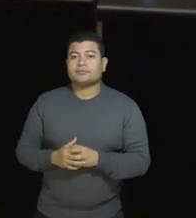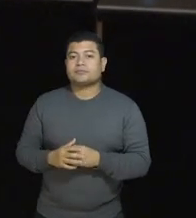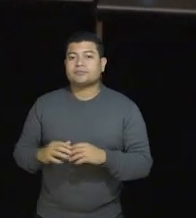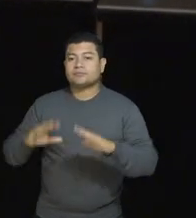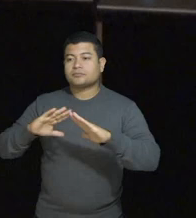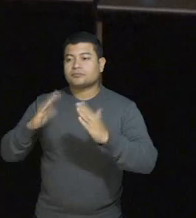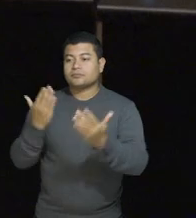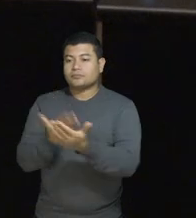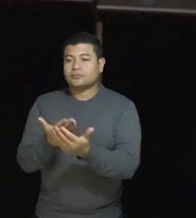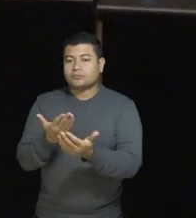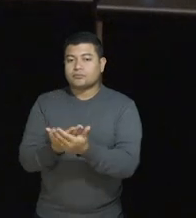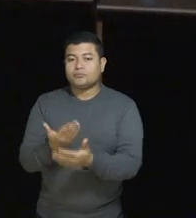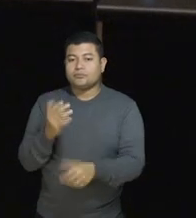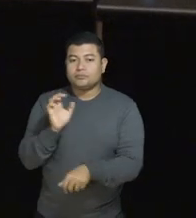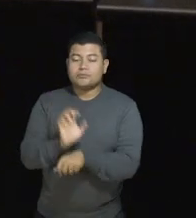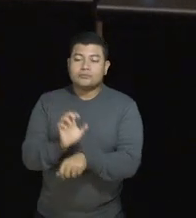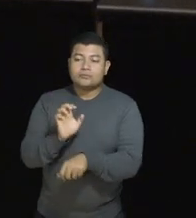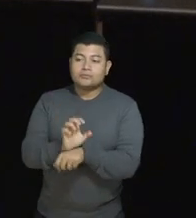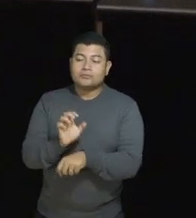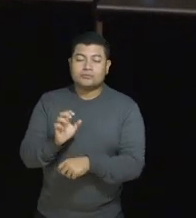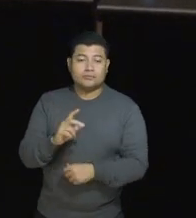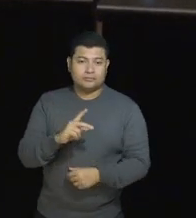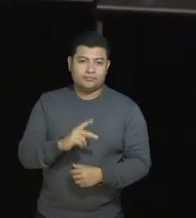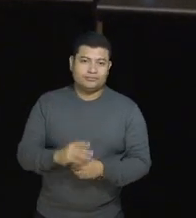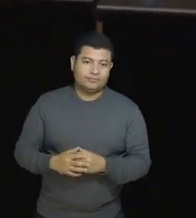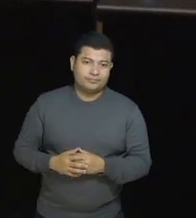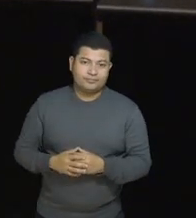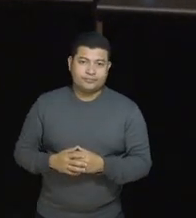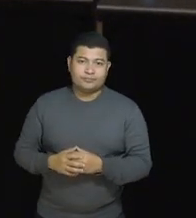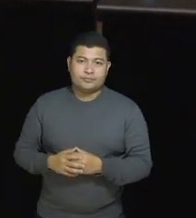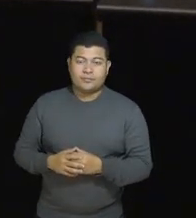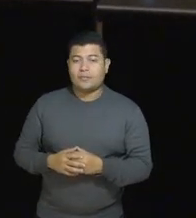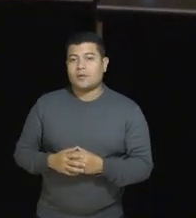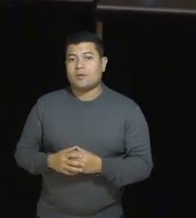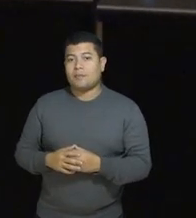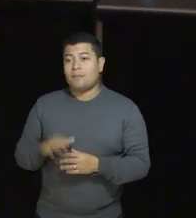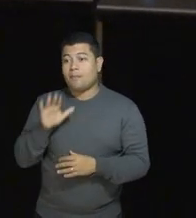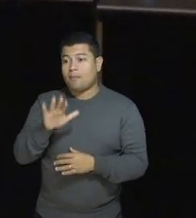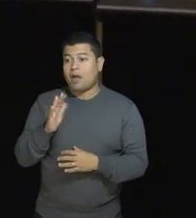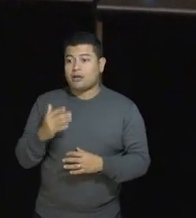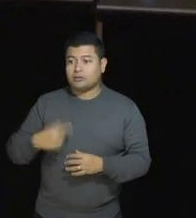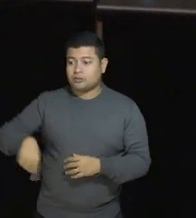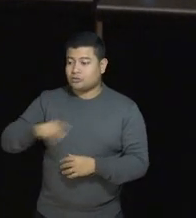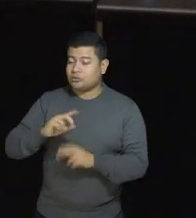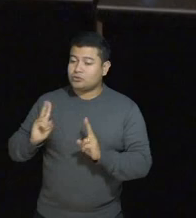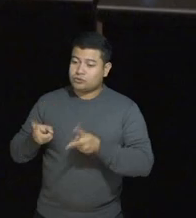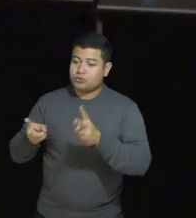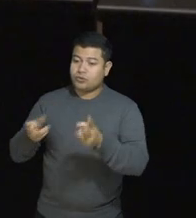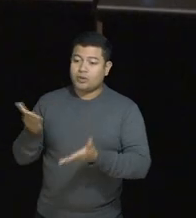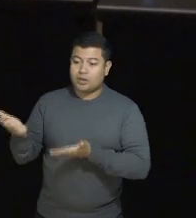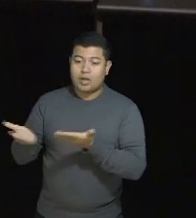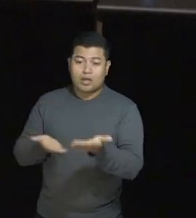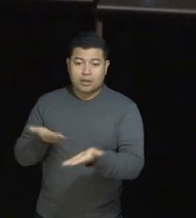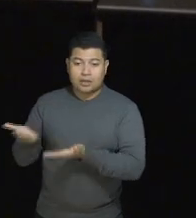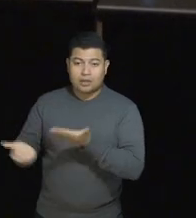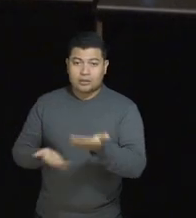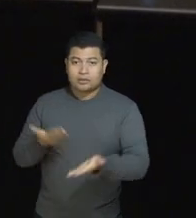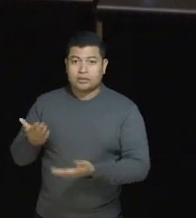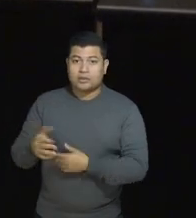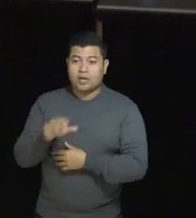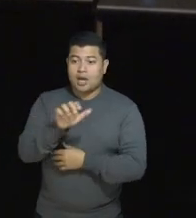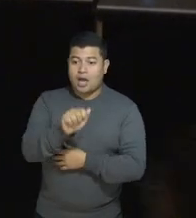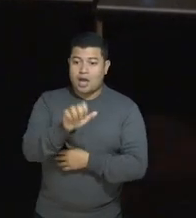do Estado, né, de Santa Catarina. Mas, paralelo a isso, a gente continua, então, com o atendimento de AEE,